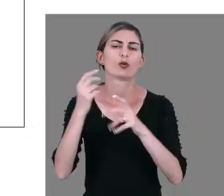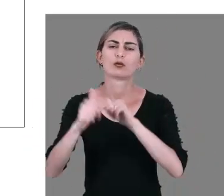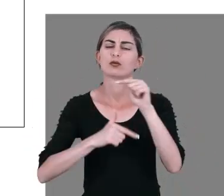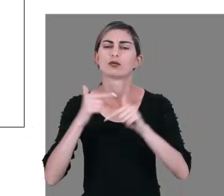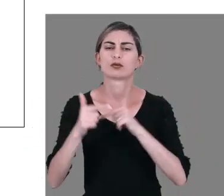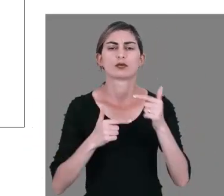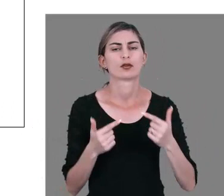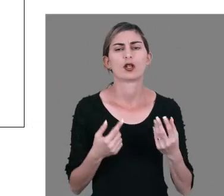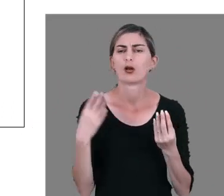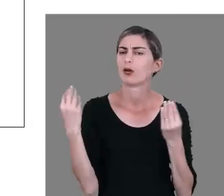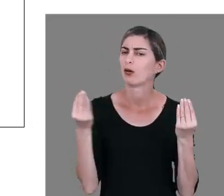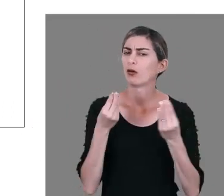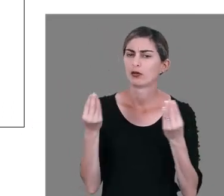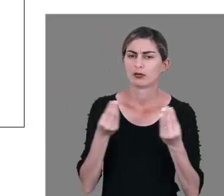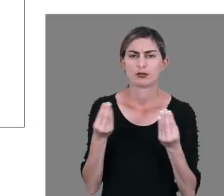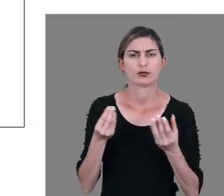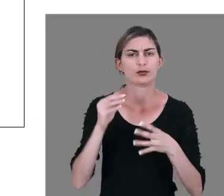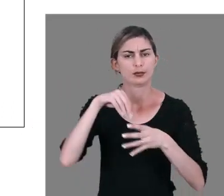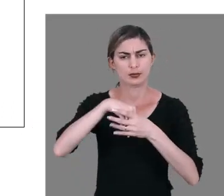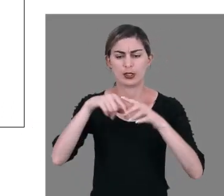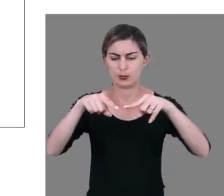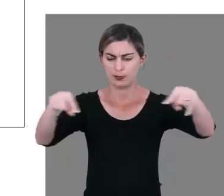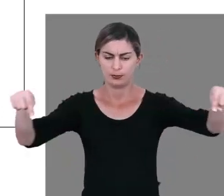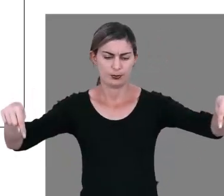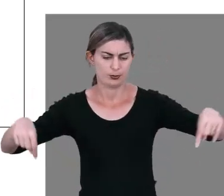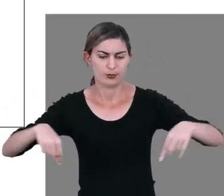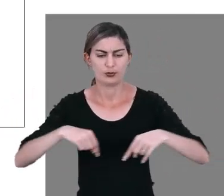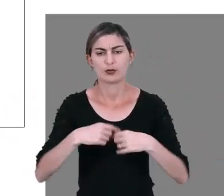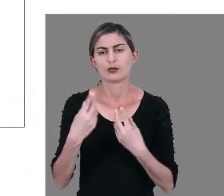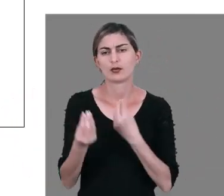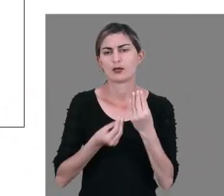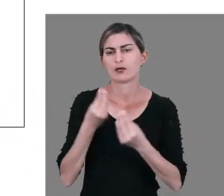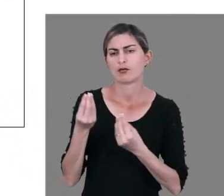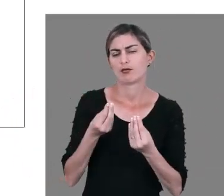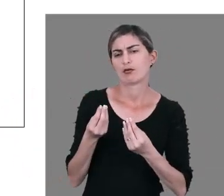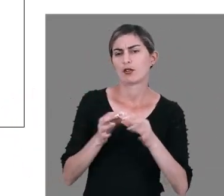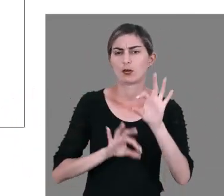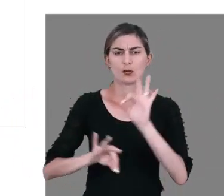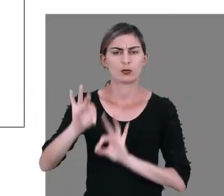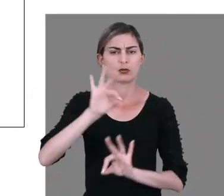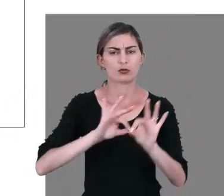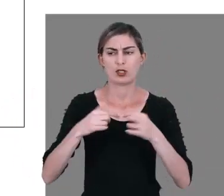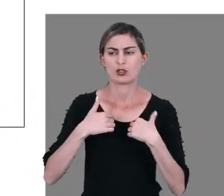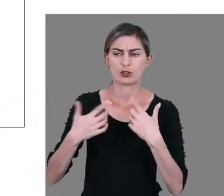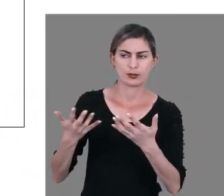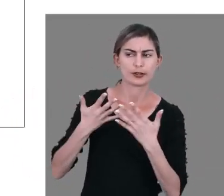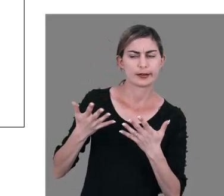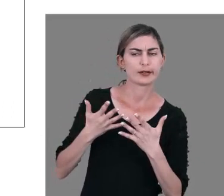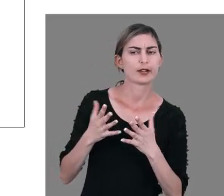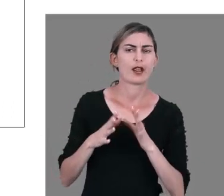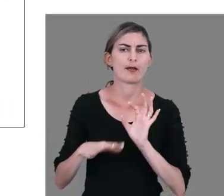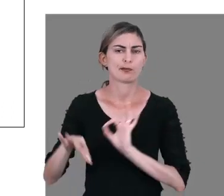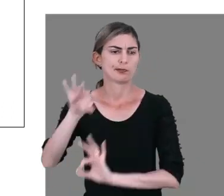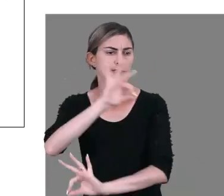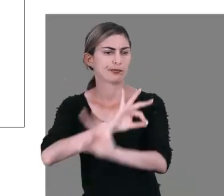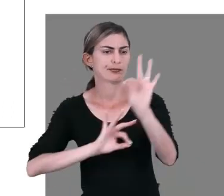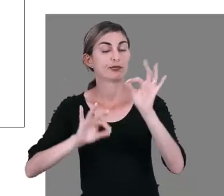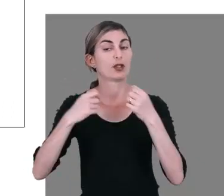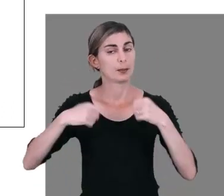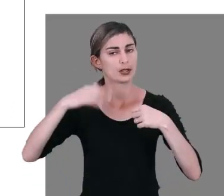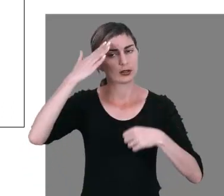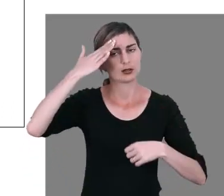com isso? Como é que esse elemento dentro do espaço vai ser compatibilizado com o que a gente quer em termos estéticos? A gente